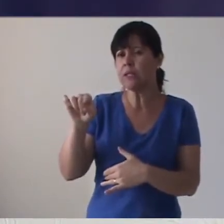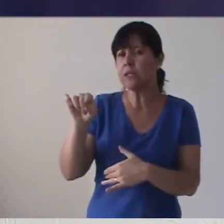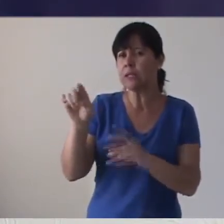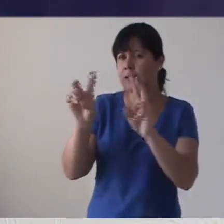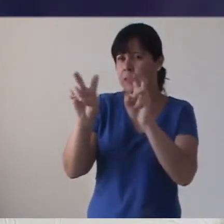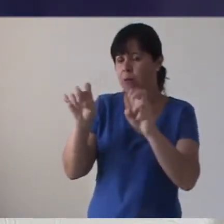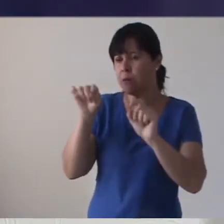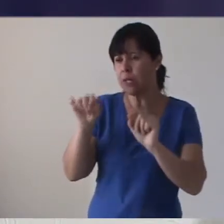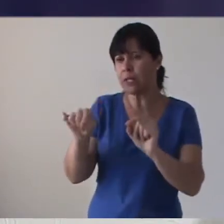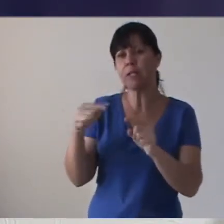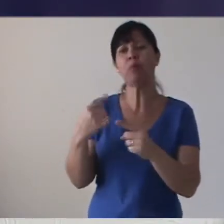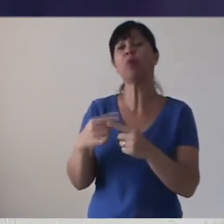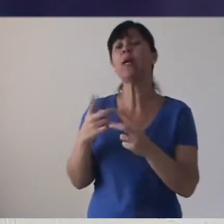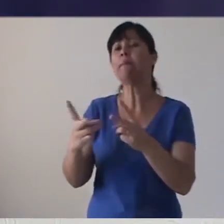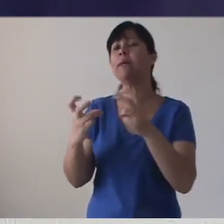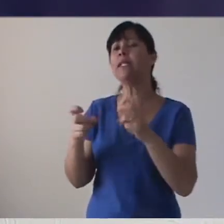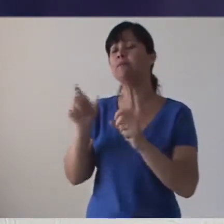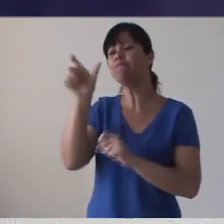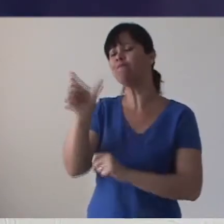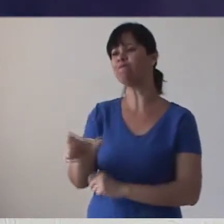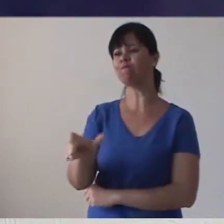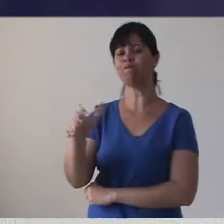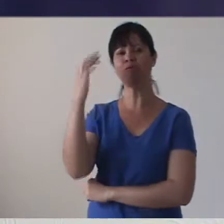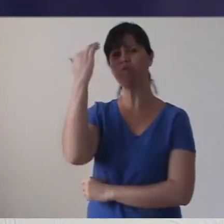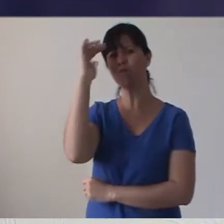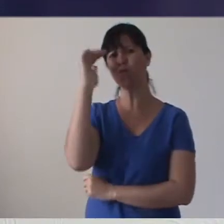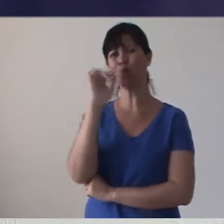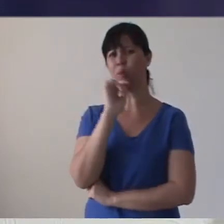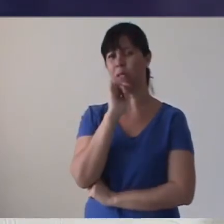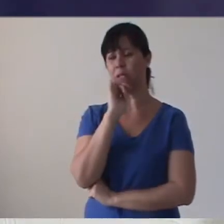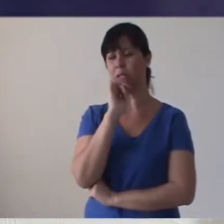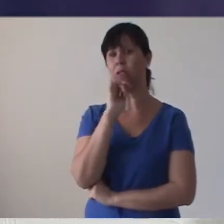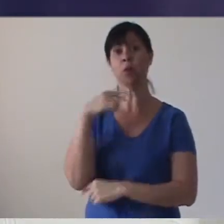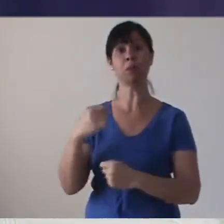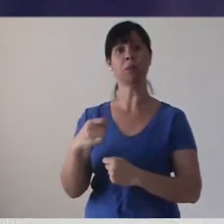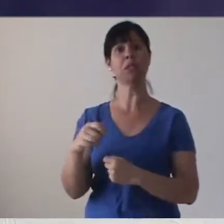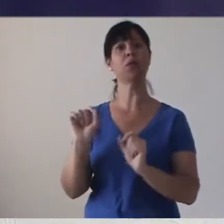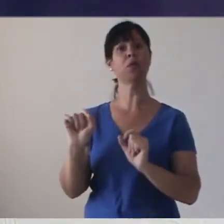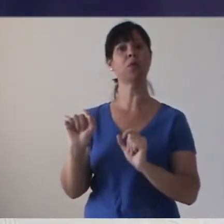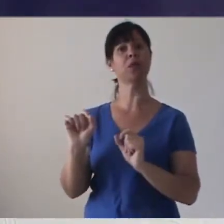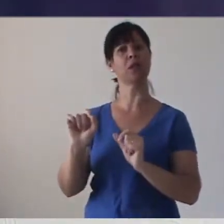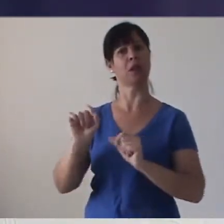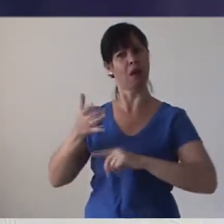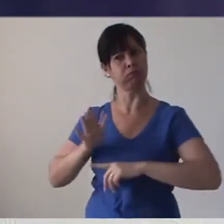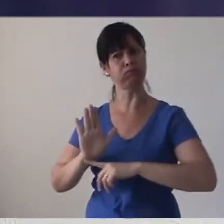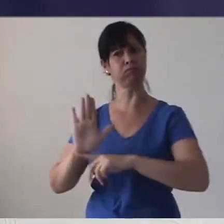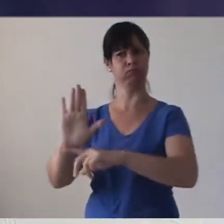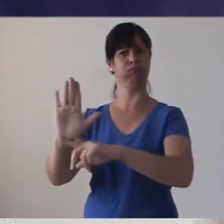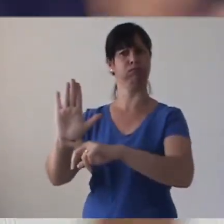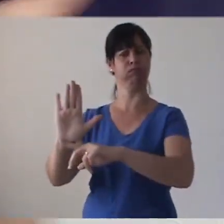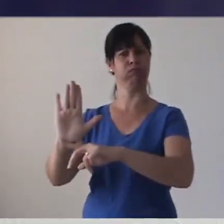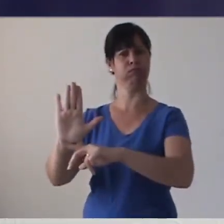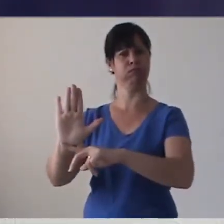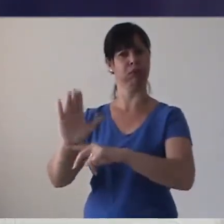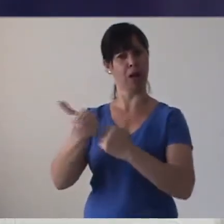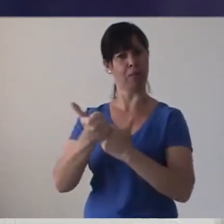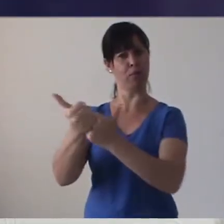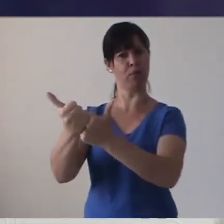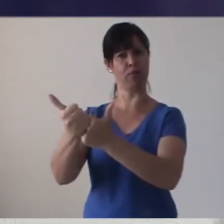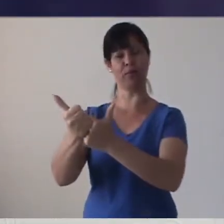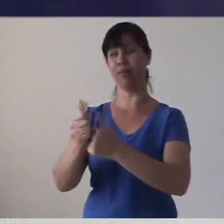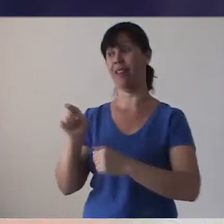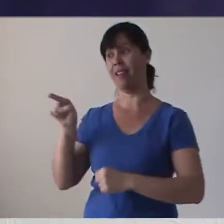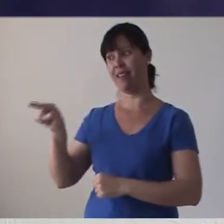neste tema, porque percebe-se que ele não compreendeu. Então, vamos dar um reforço aqui, né?